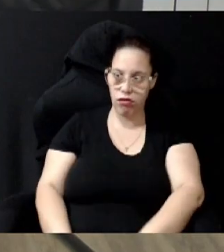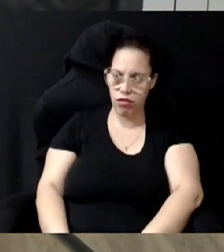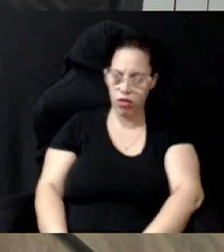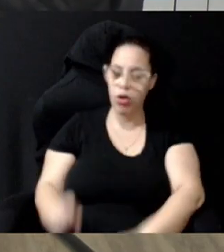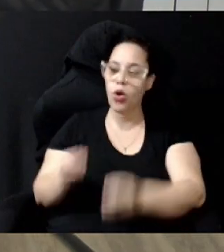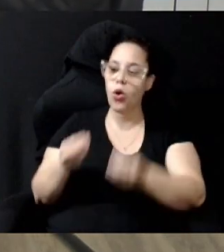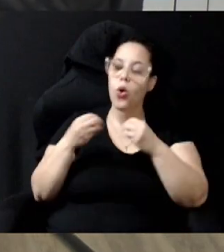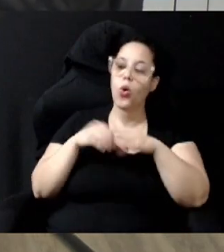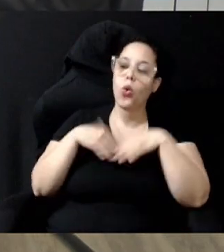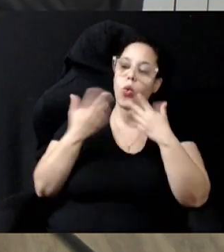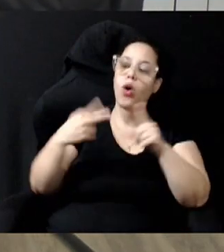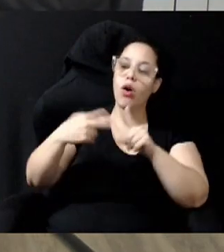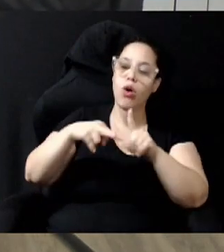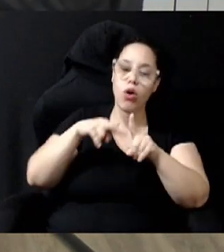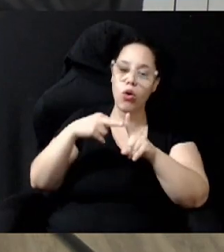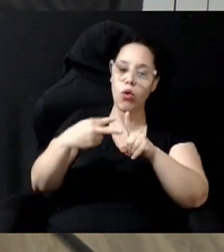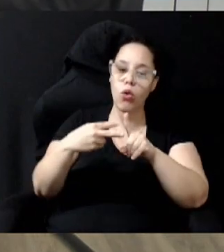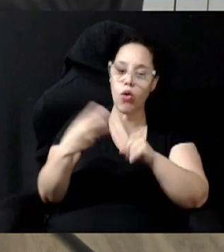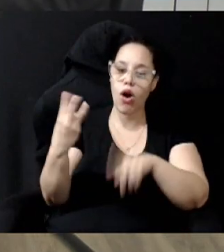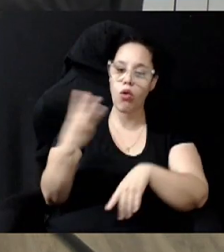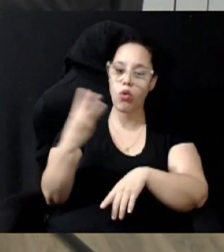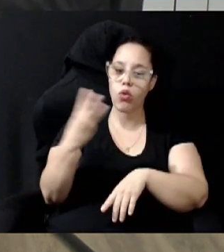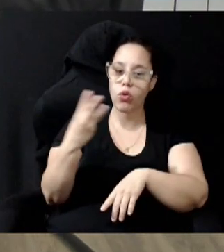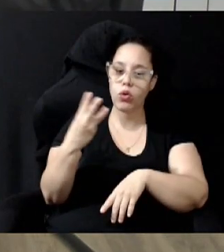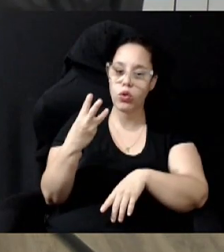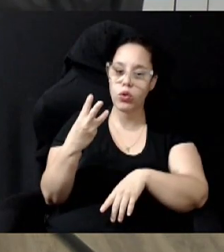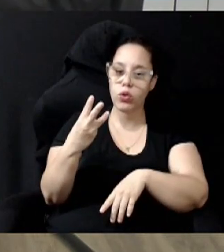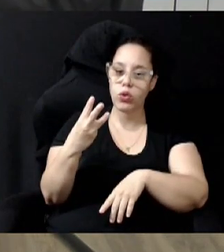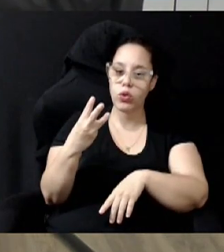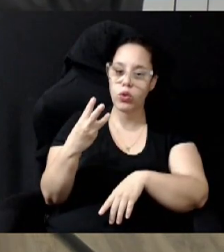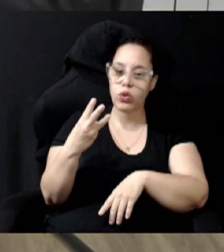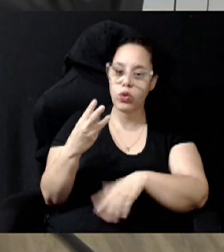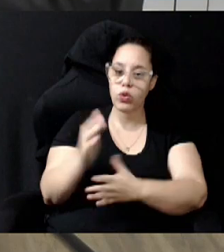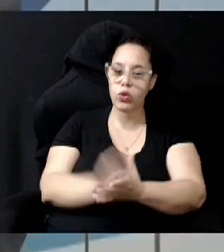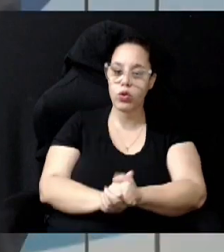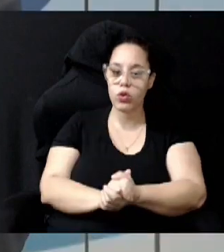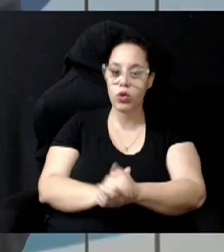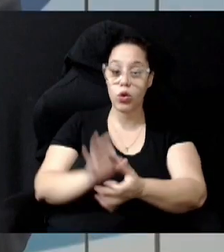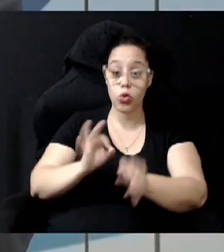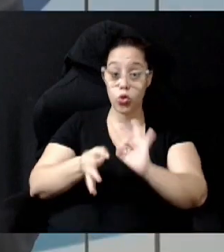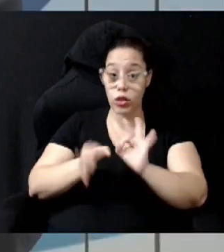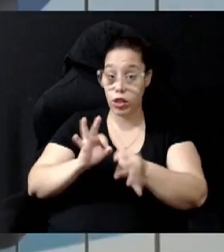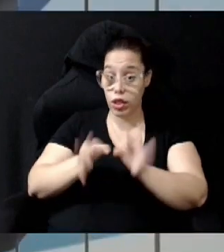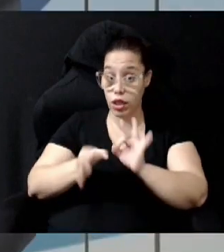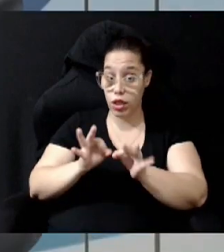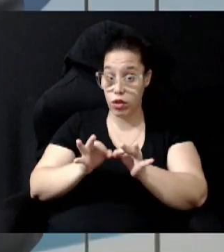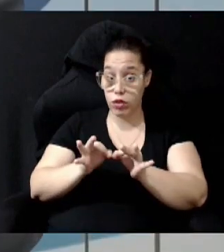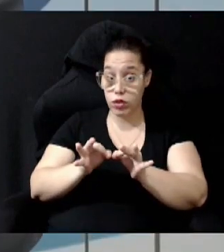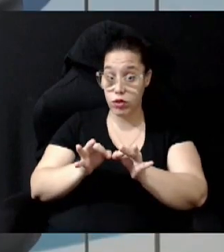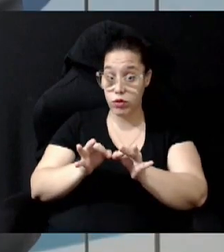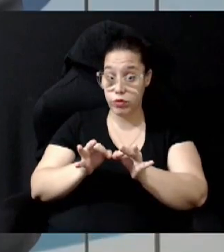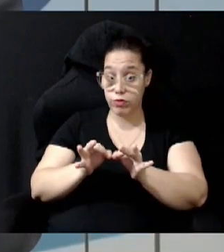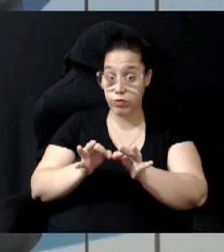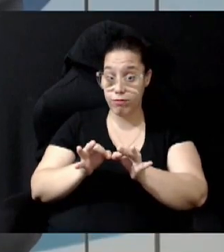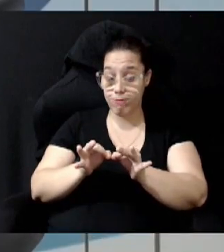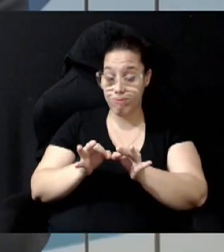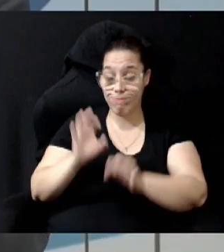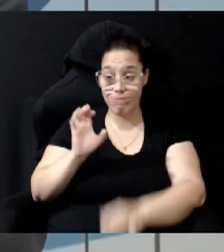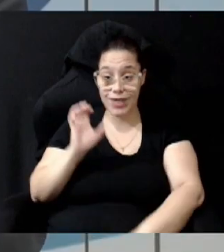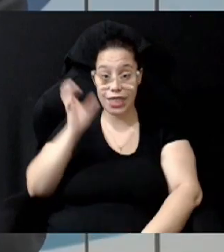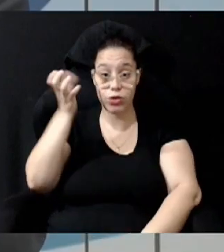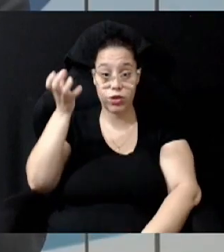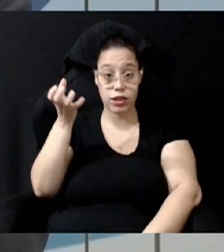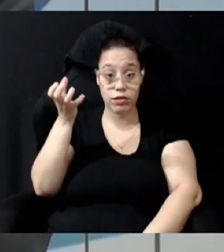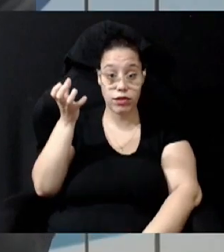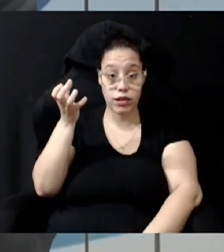referente aos três poderes abordados no livro? A judicialização causa uma certa